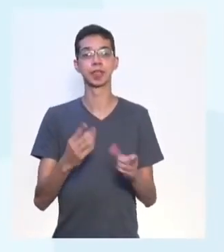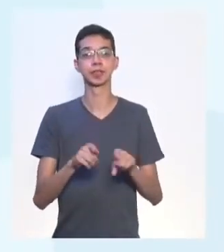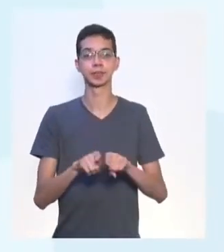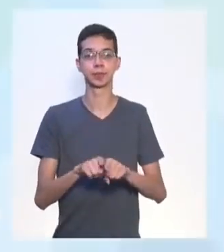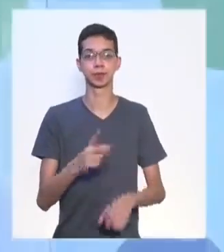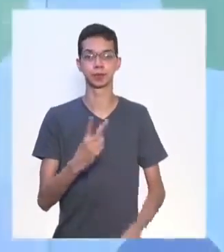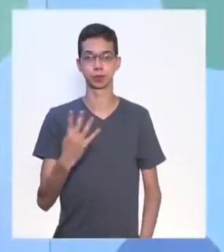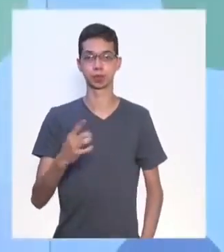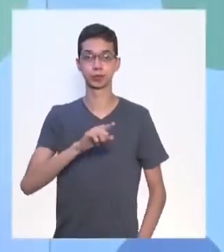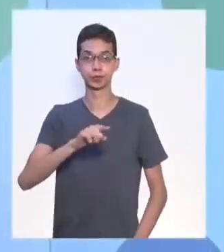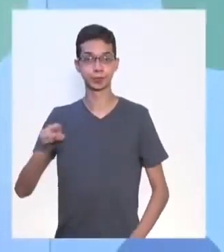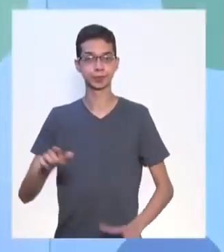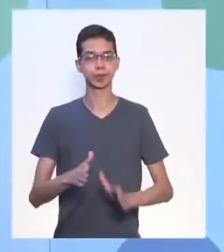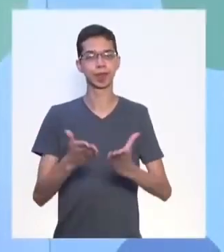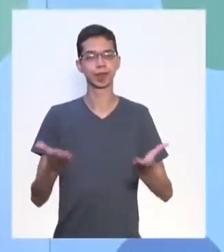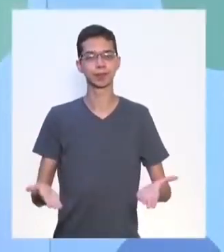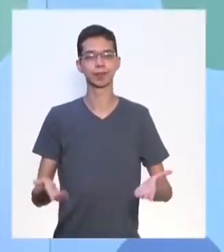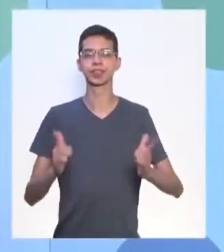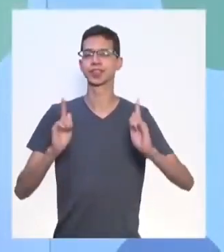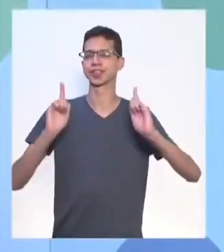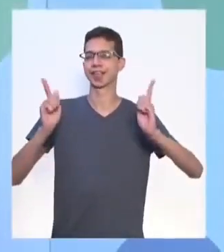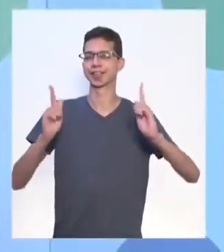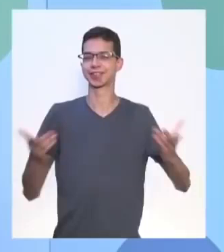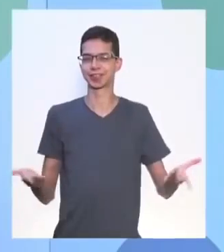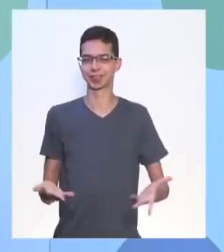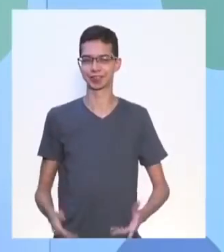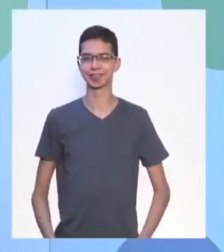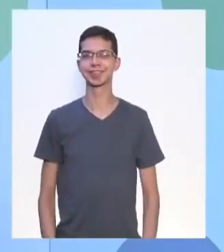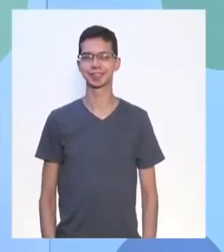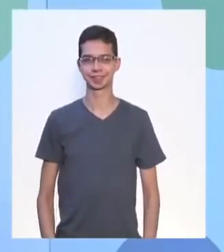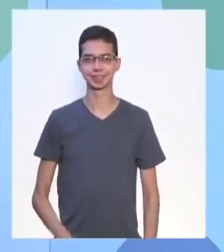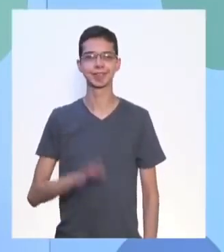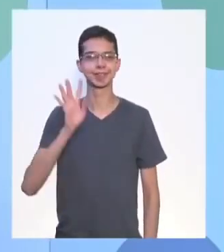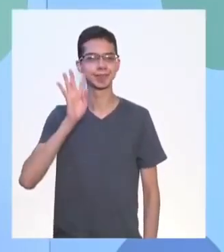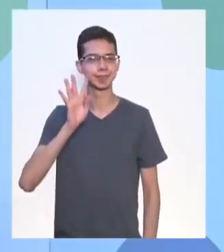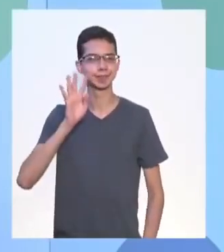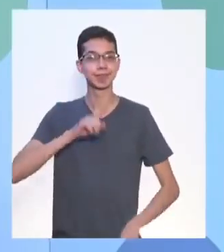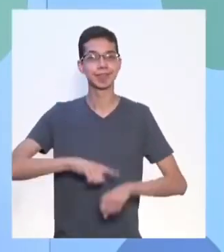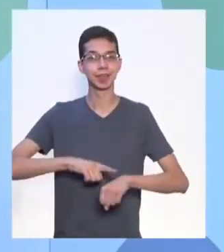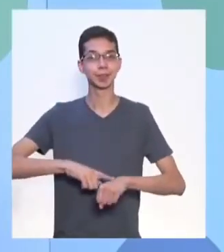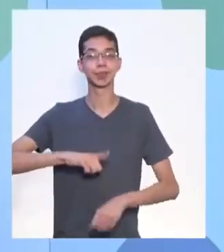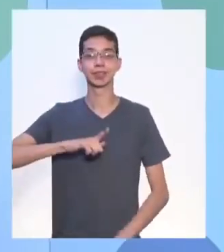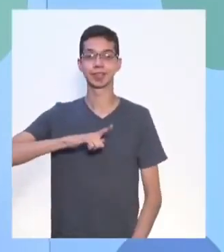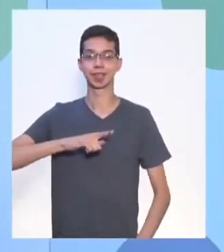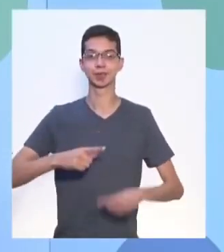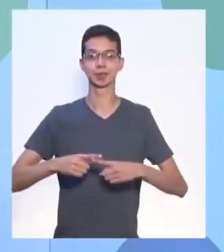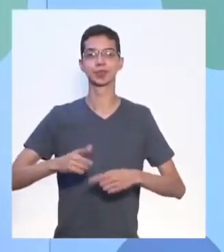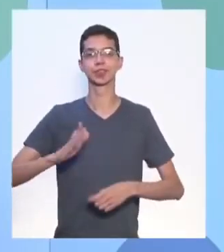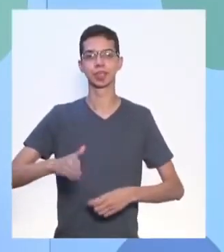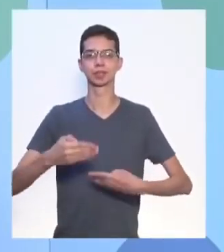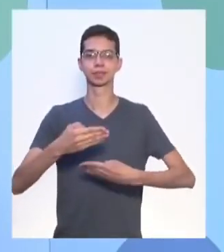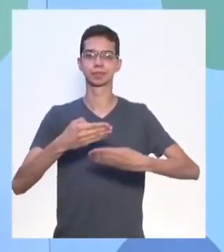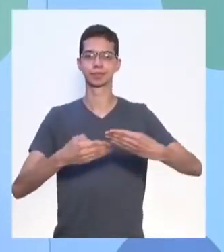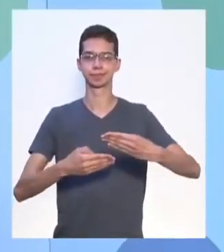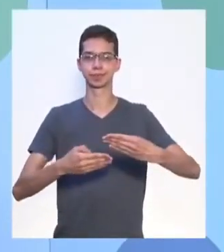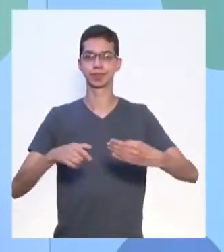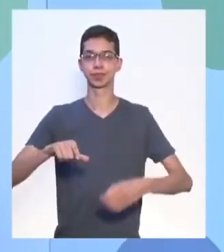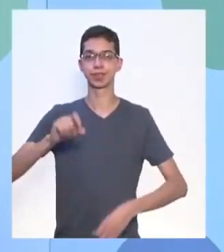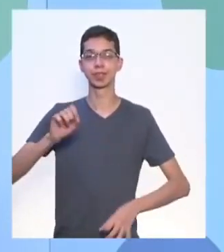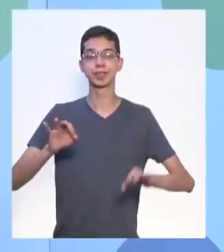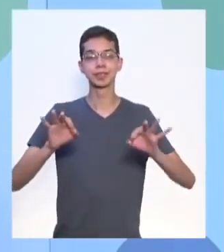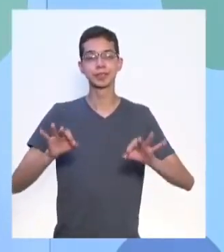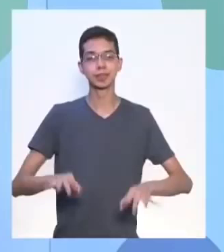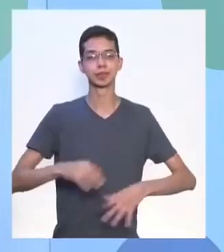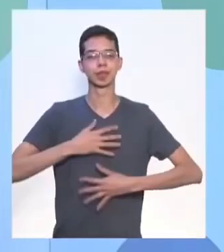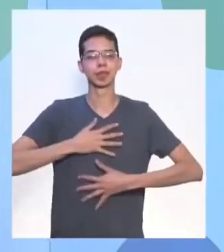com a gente, que vai ser bem divertida hoje. Hoje vai ser um pouco mais, vai ter um pouco mais de tempo, porque eu já determinei os slides para que a gente consiga acompanhar